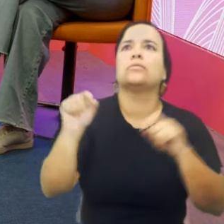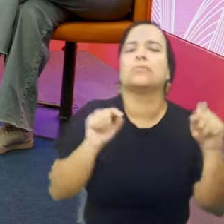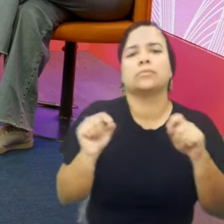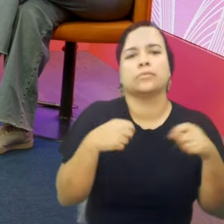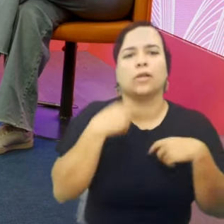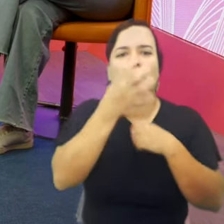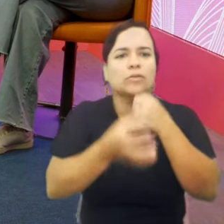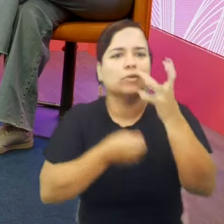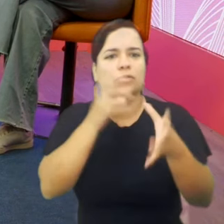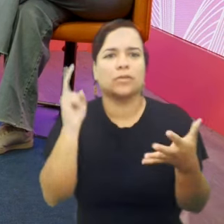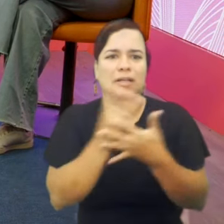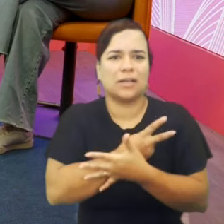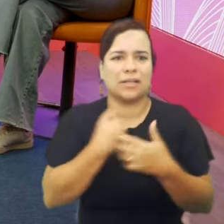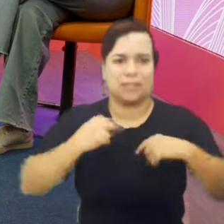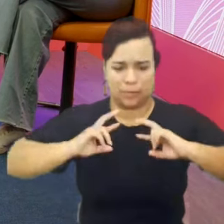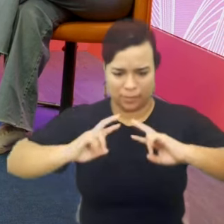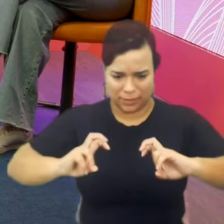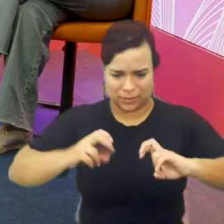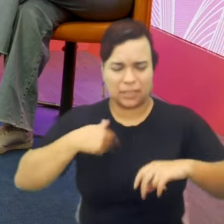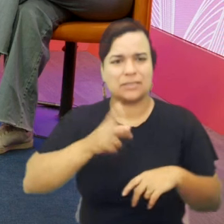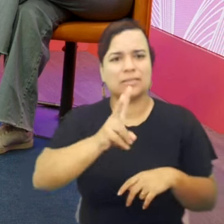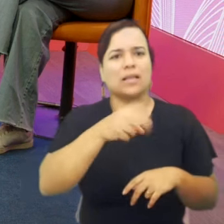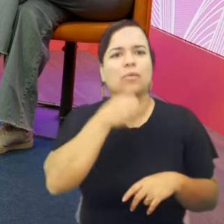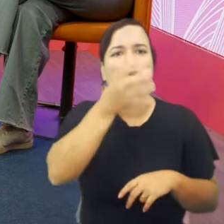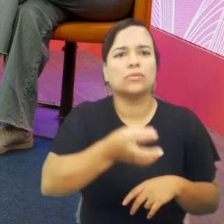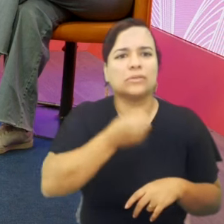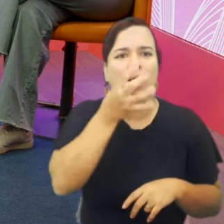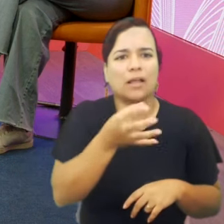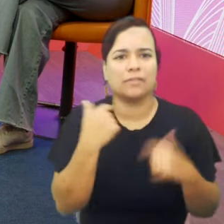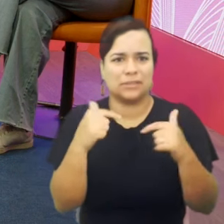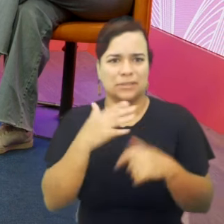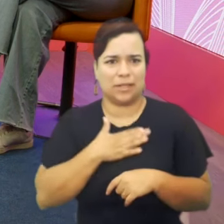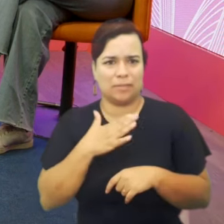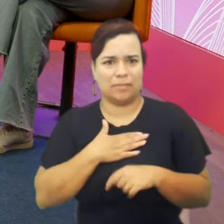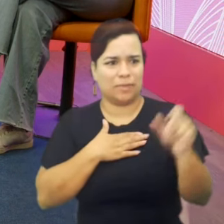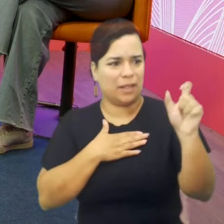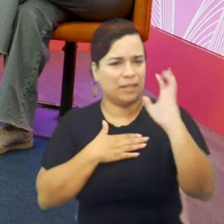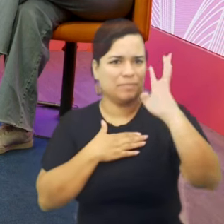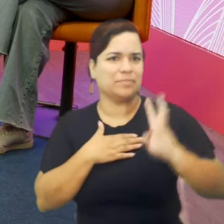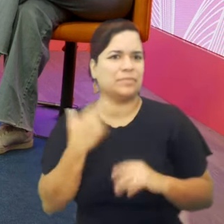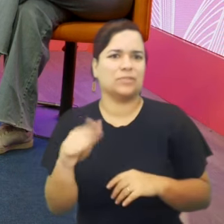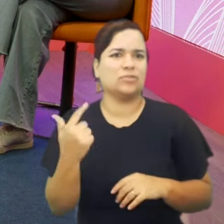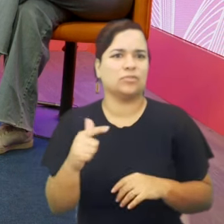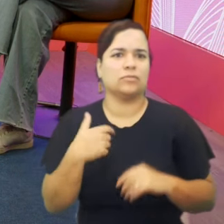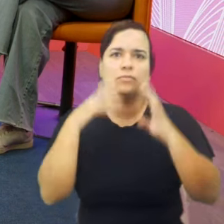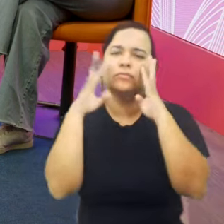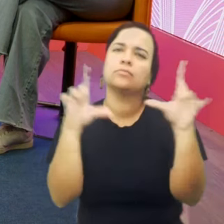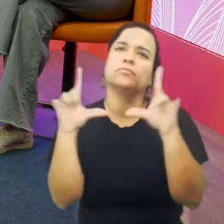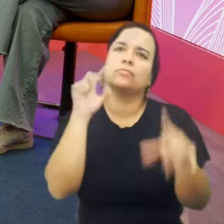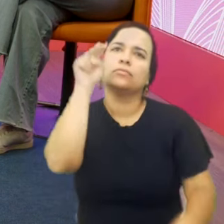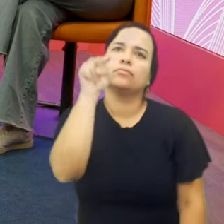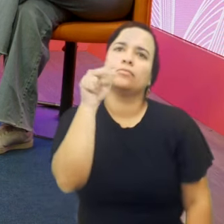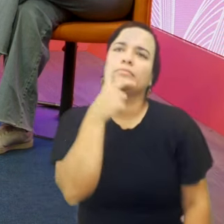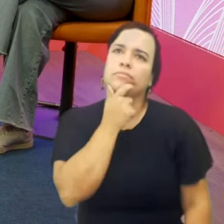contando aí. Um dia eu percebi que toda vez que eu contava uma coisa muito legal do meu trabalho, ele não estava dando bola. Do jeito que ele estava vendo TV, ele